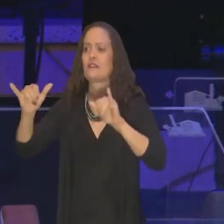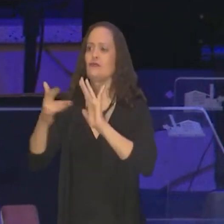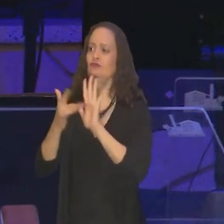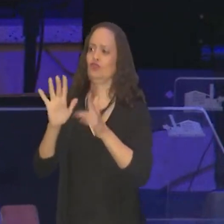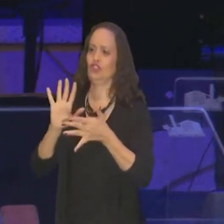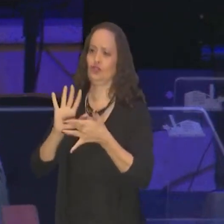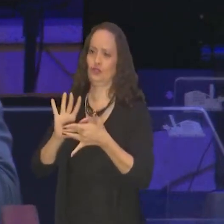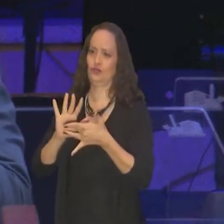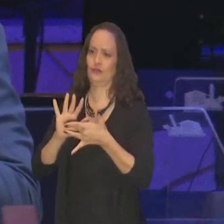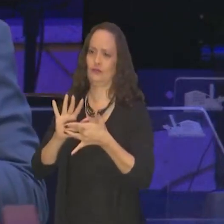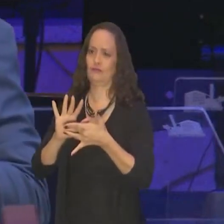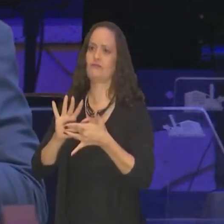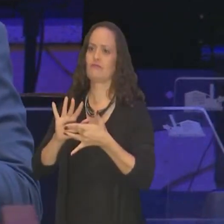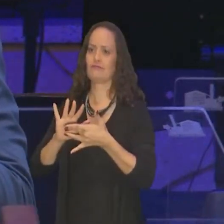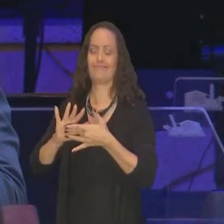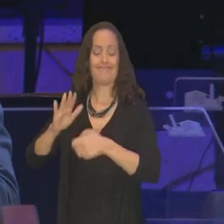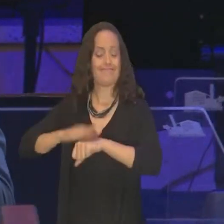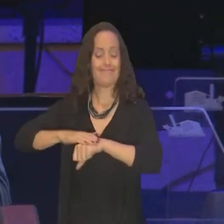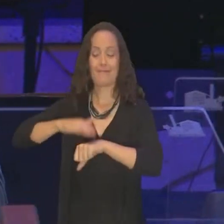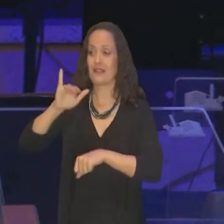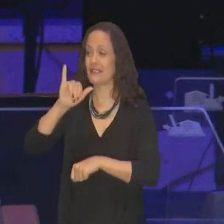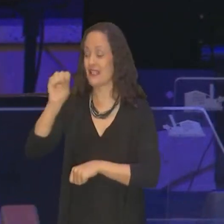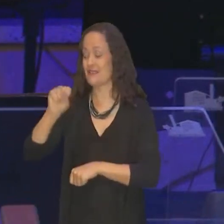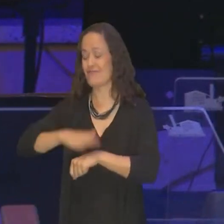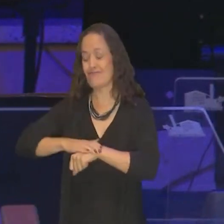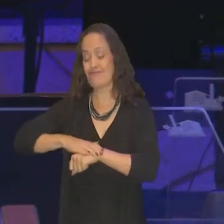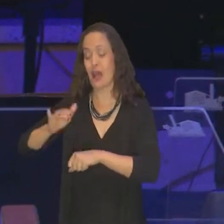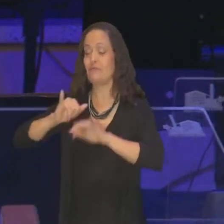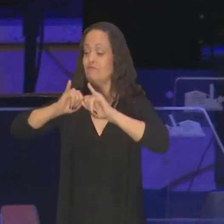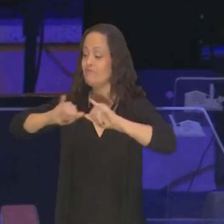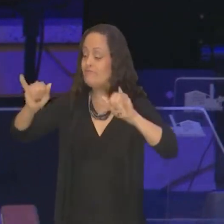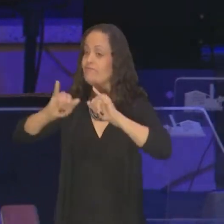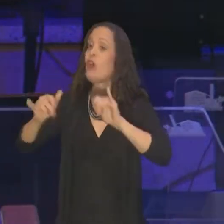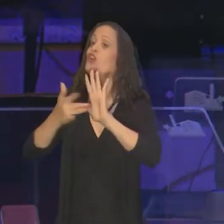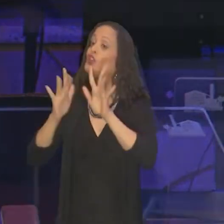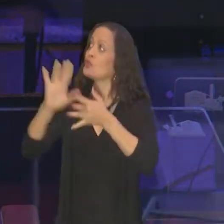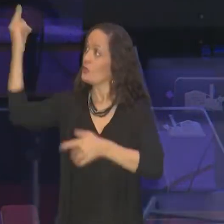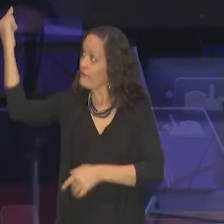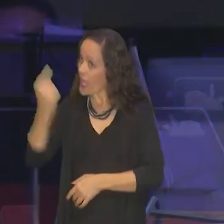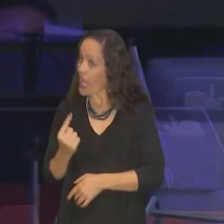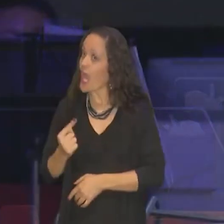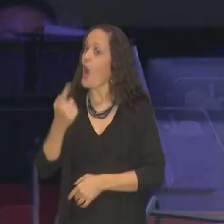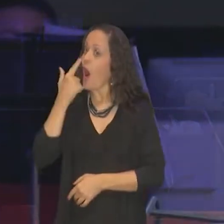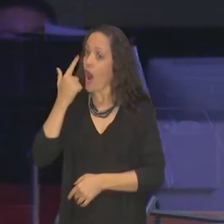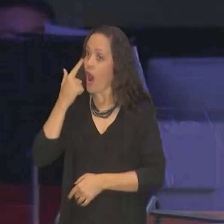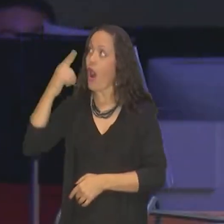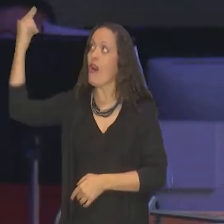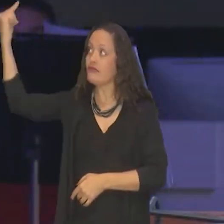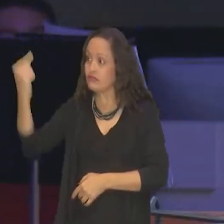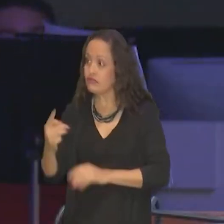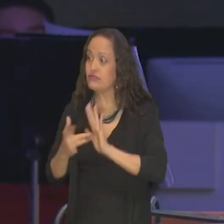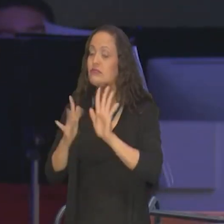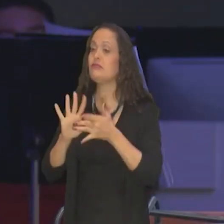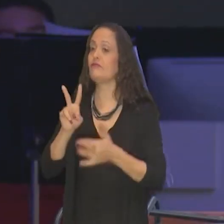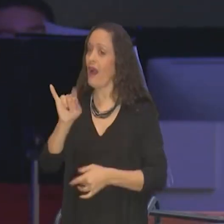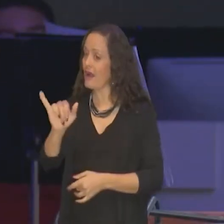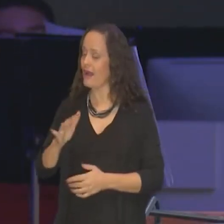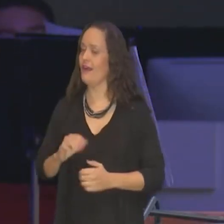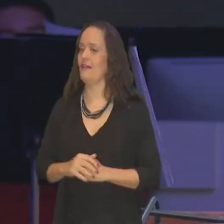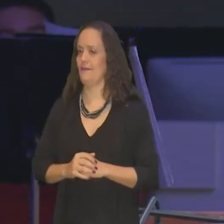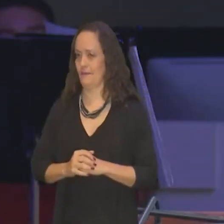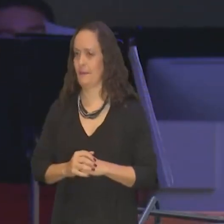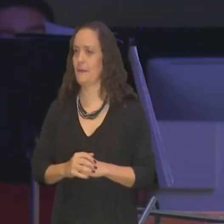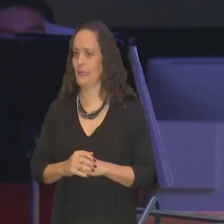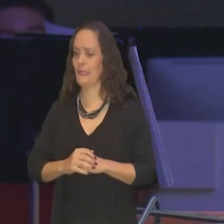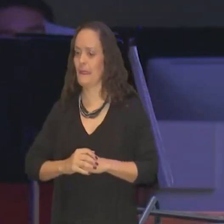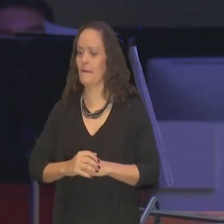é aquele que mais falou sobre a vinda do Messias. Isaías estava ali aproximadamente